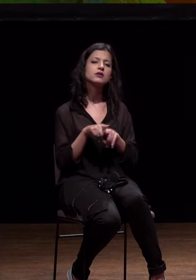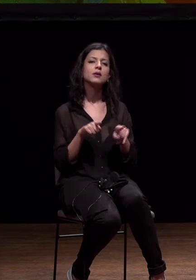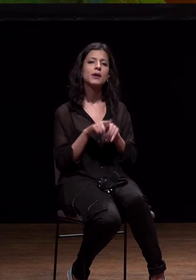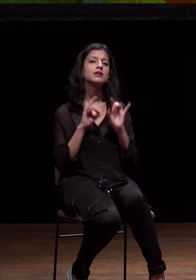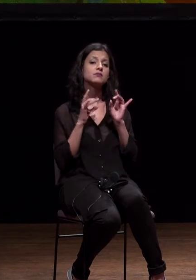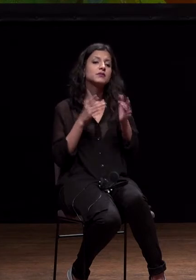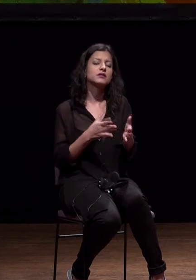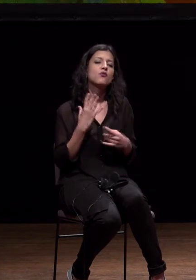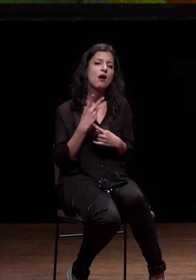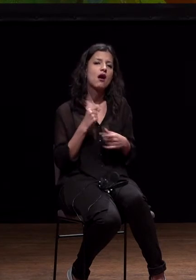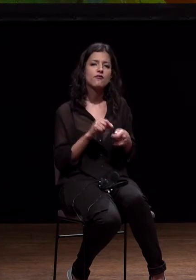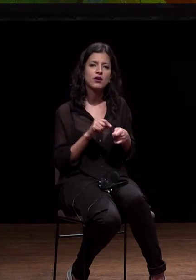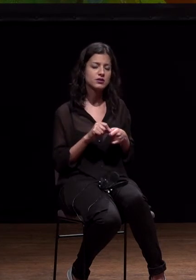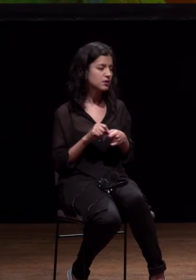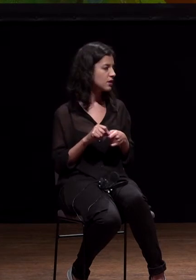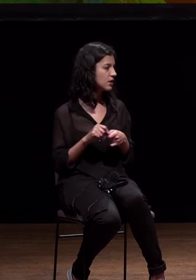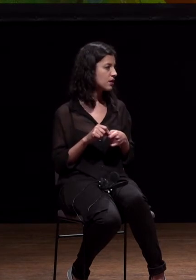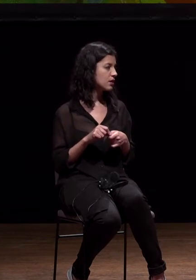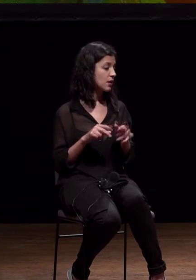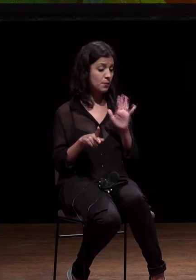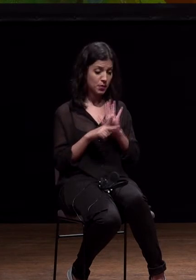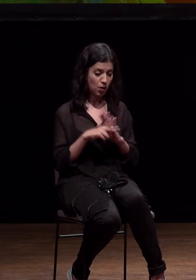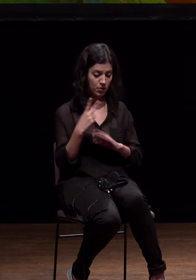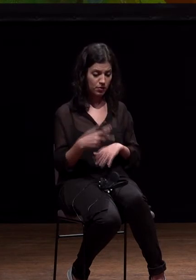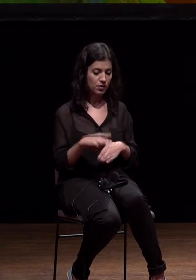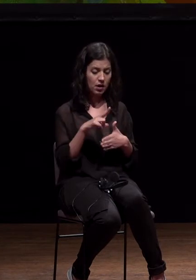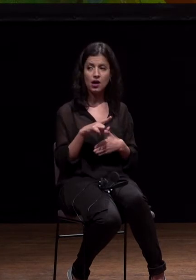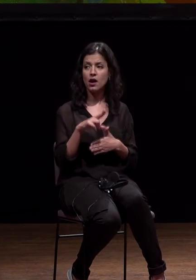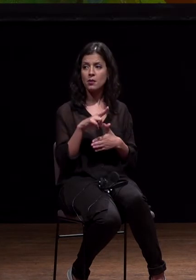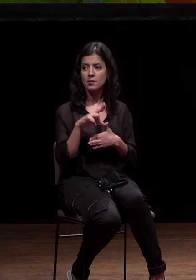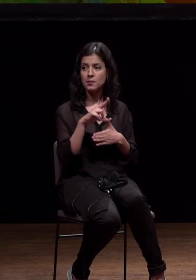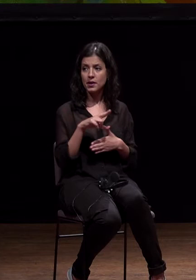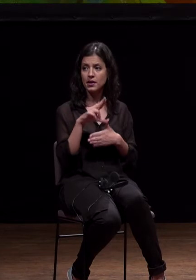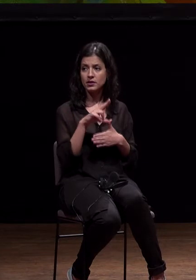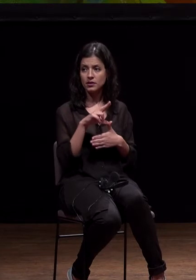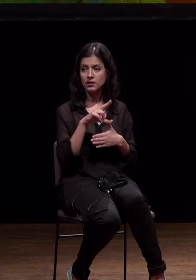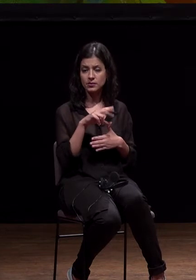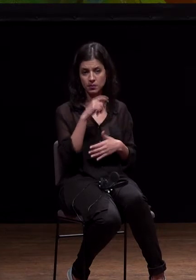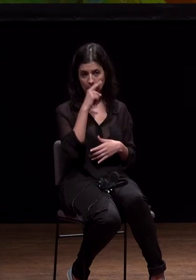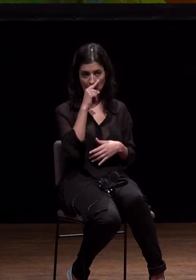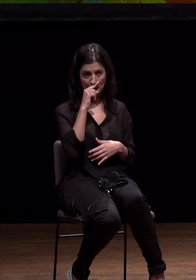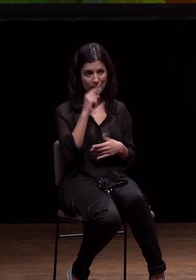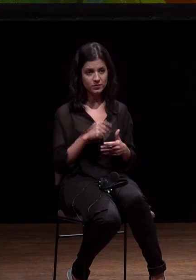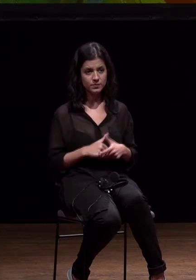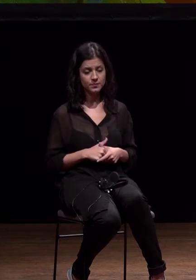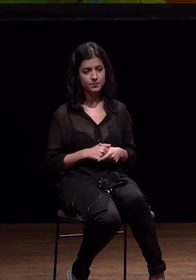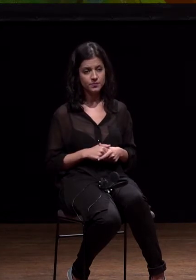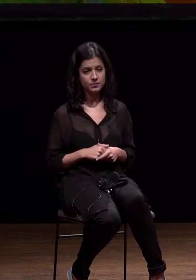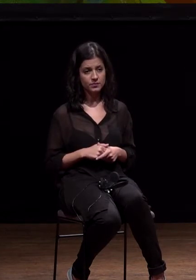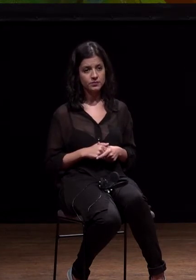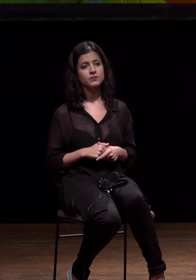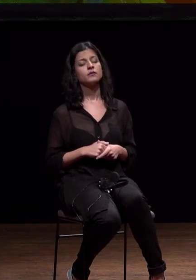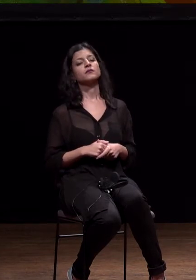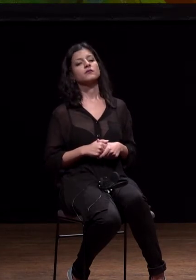uma arte da América Latina, ou uma vanguarda da América Latina. Como